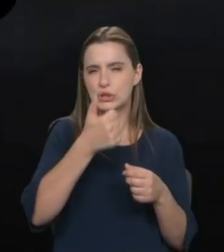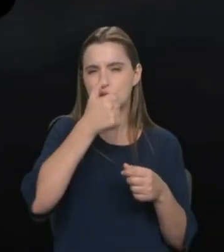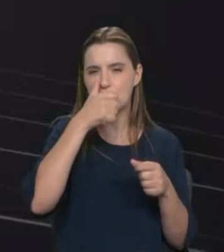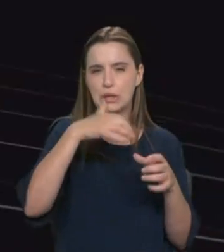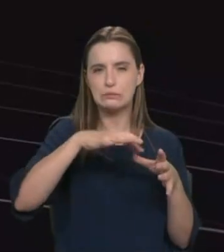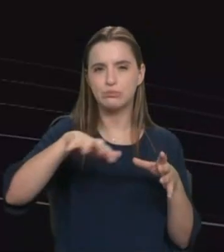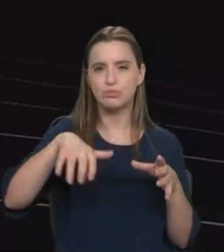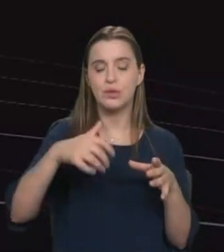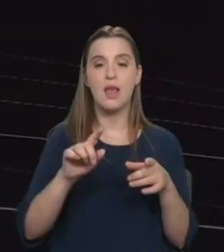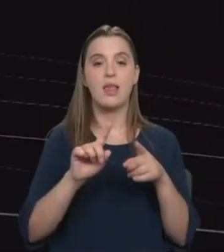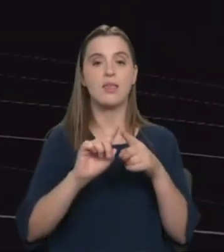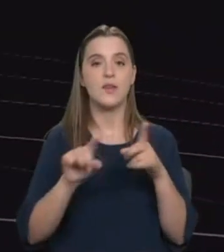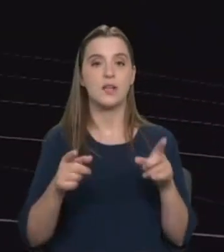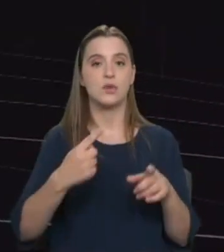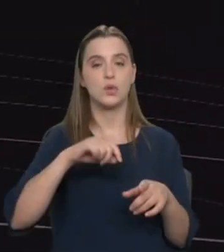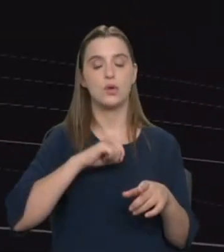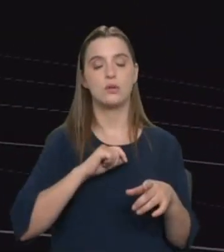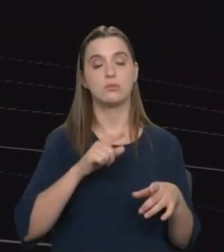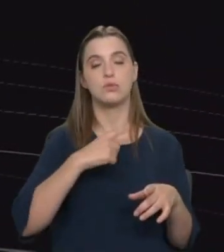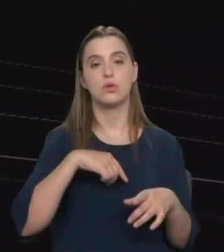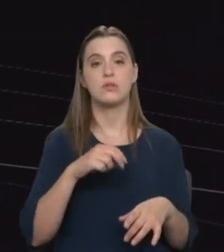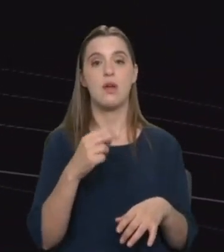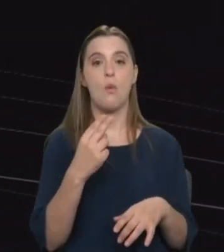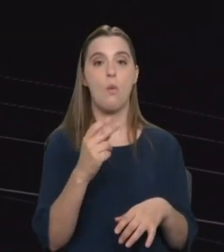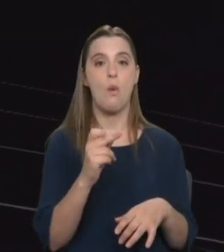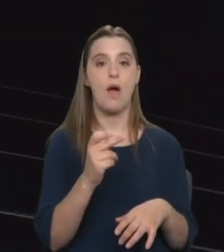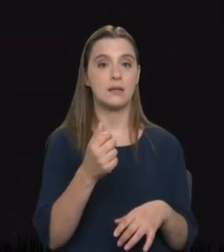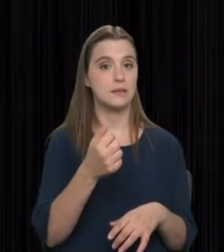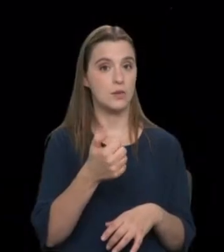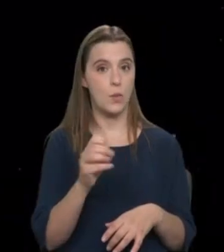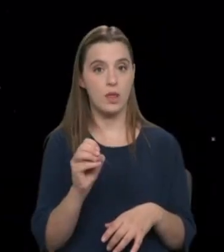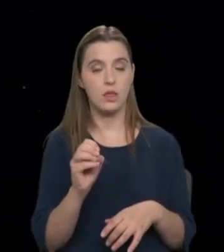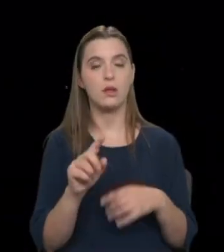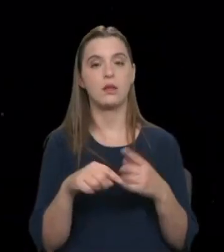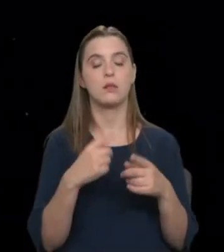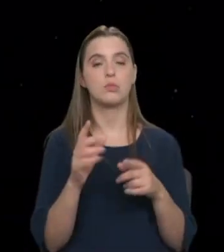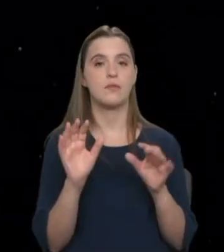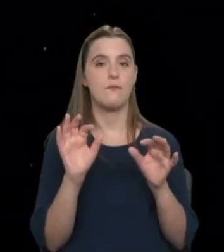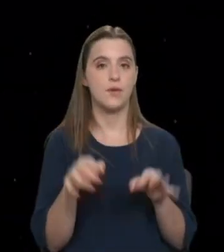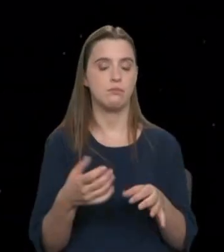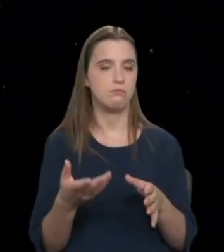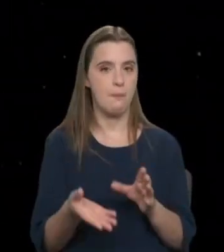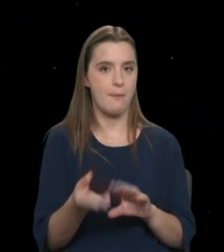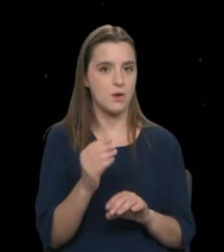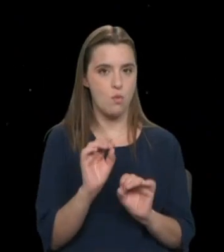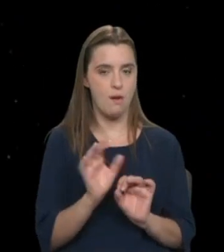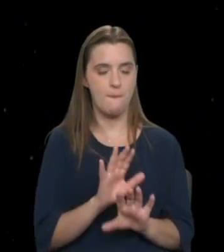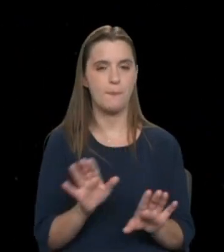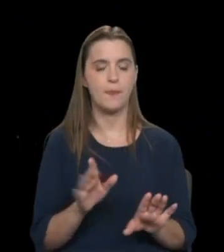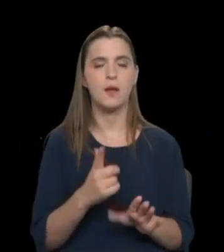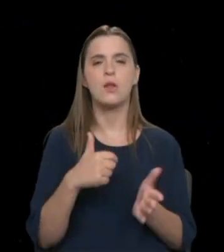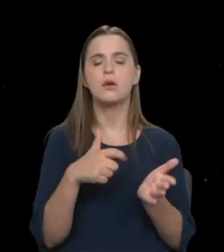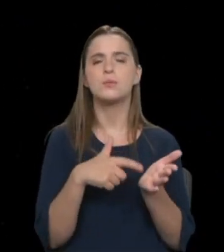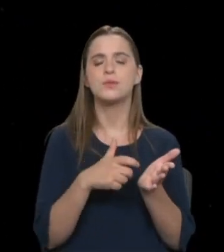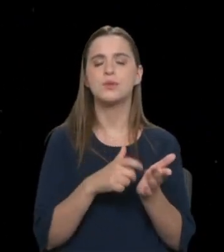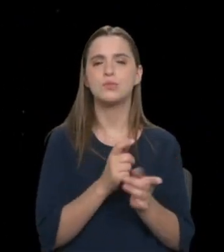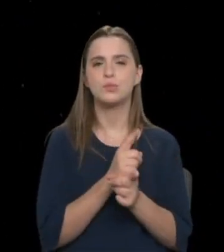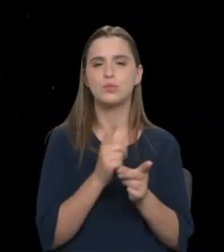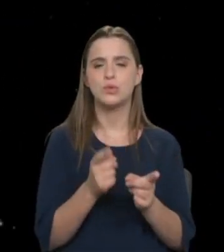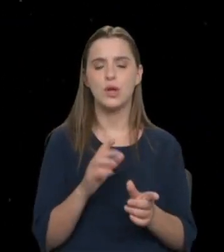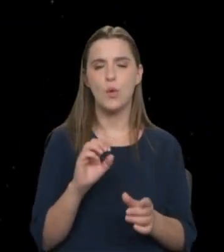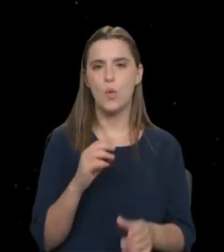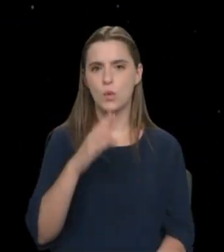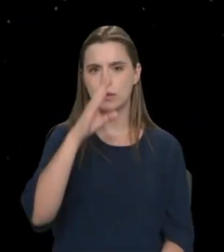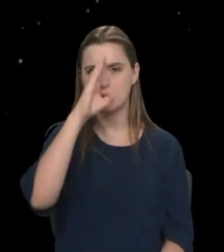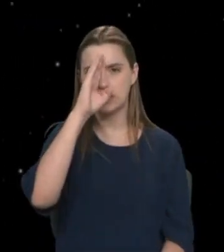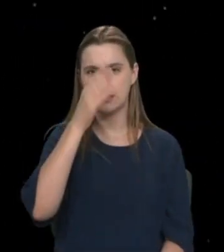nosso próprio. O nosso chega ali aos 50 unidades astronómicas, cai. Não há mais nenhum objeto. O que é que nós precisamos de ter ou de saber destes